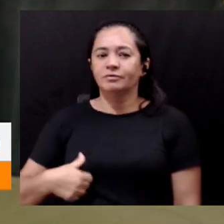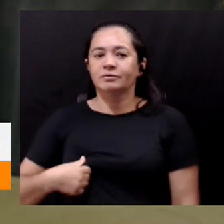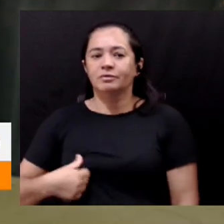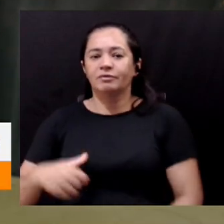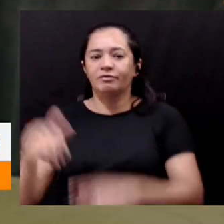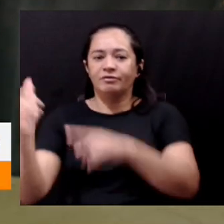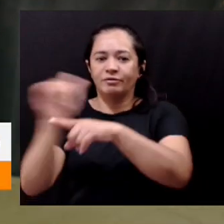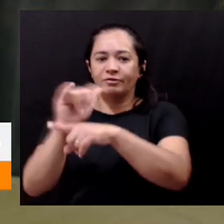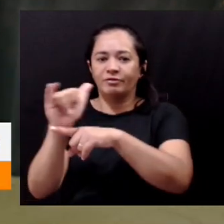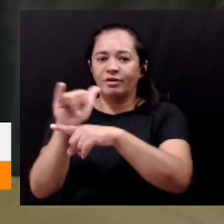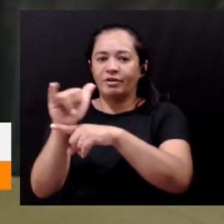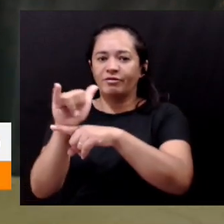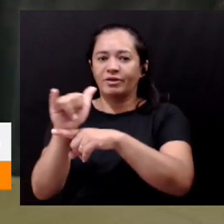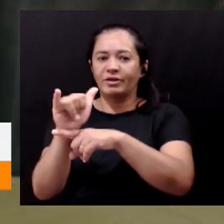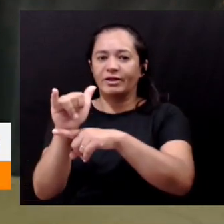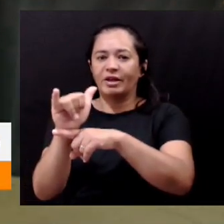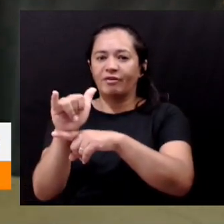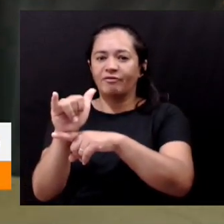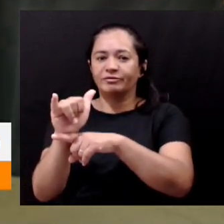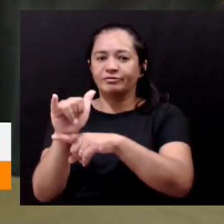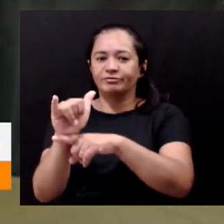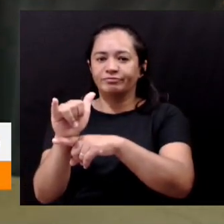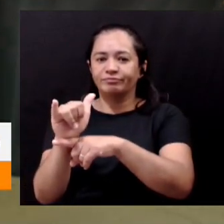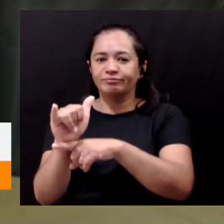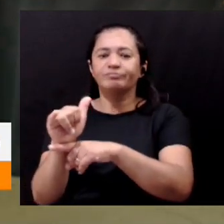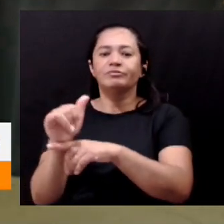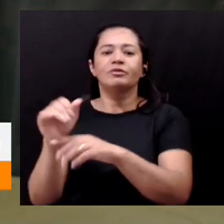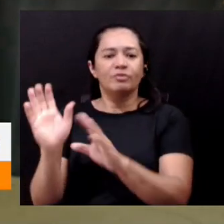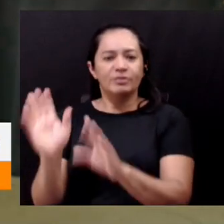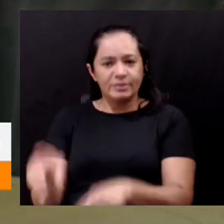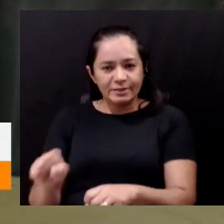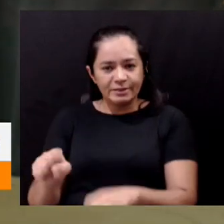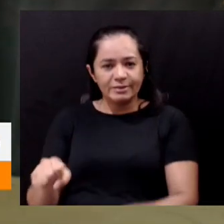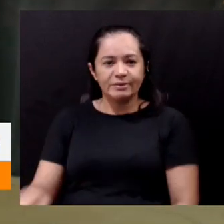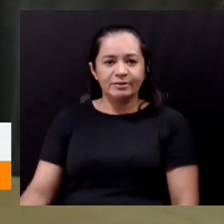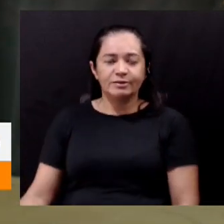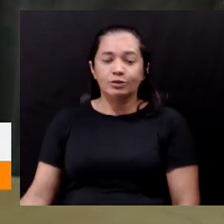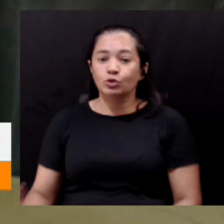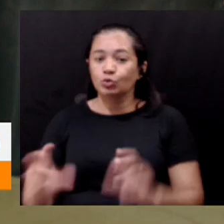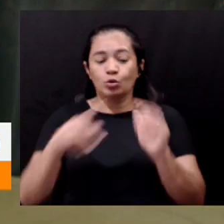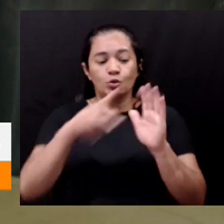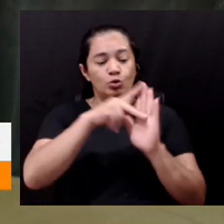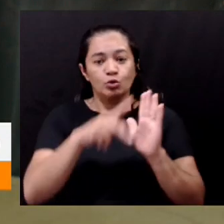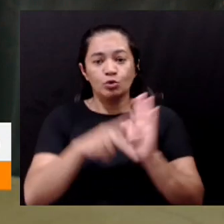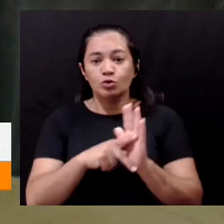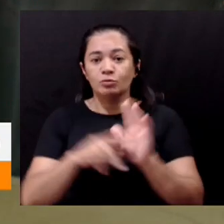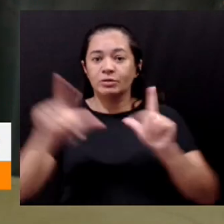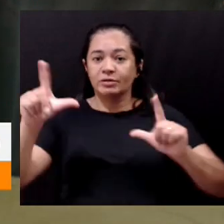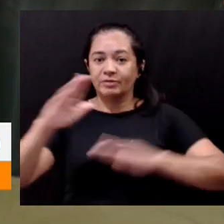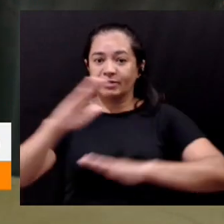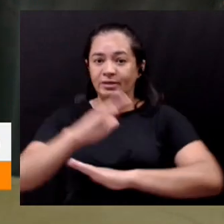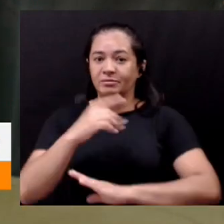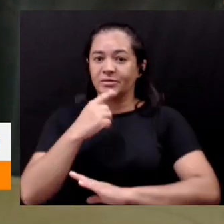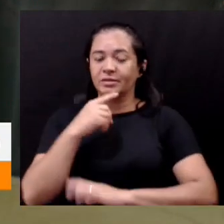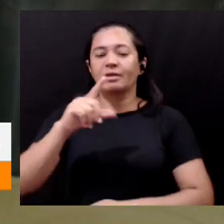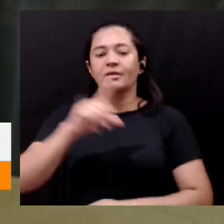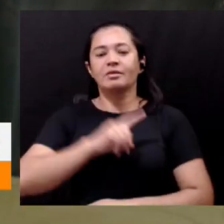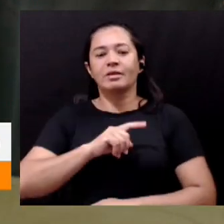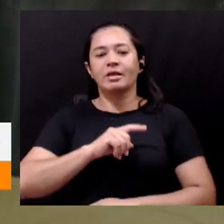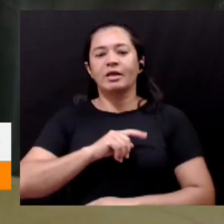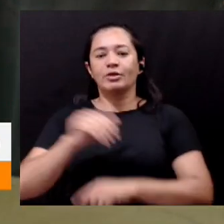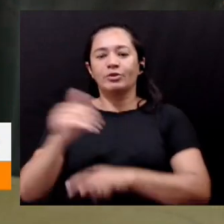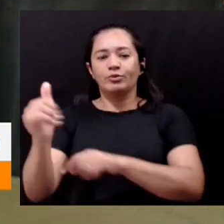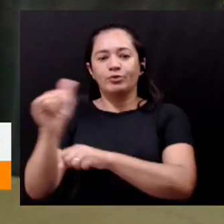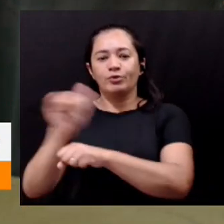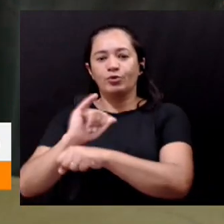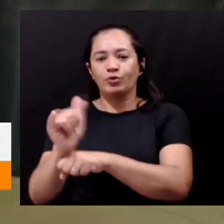programa, assim como todas as produções, os programas da TV Câmara Campinas, a gente tem no YouTube o canal TV Câmara Campinas, então você acessa lá,